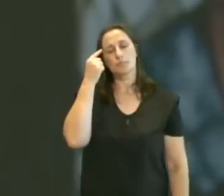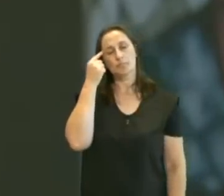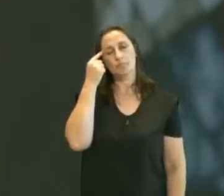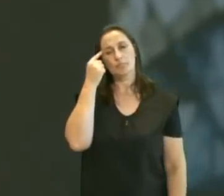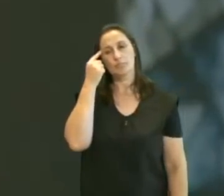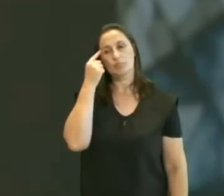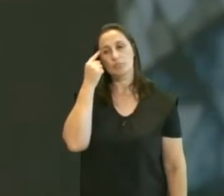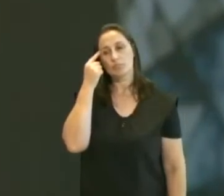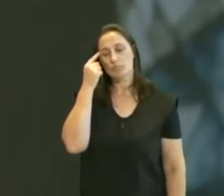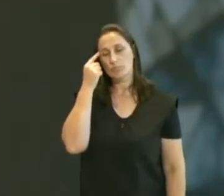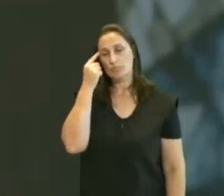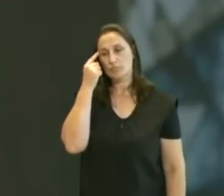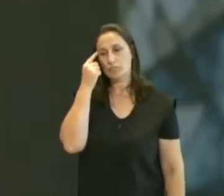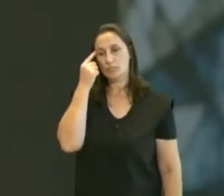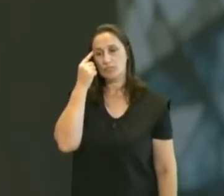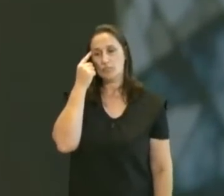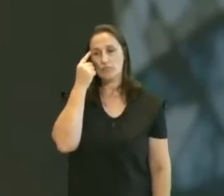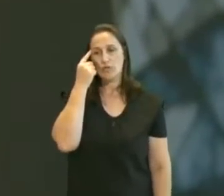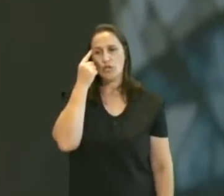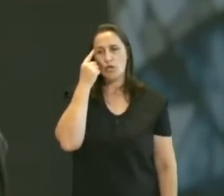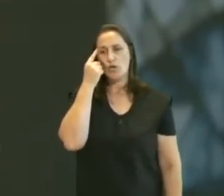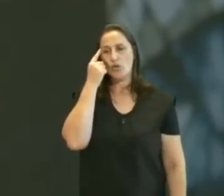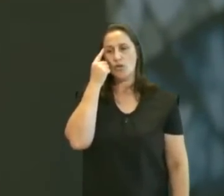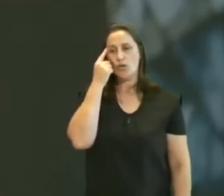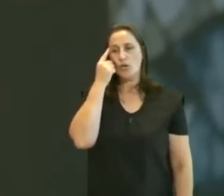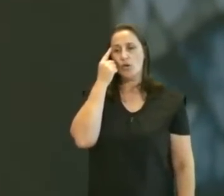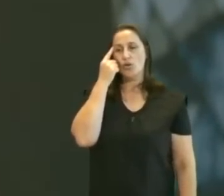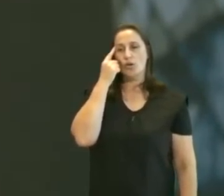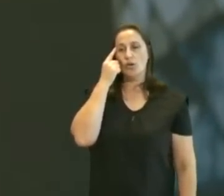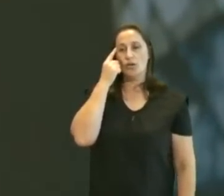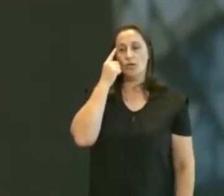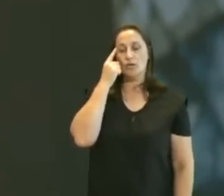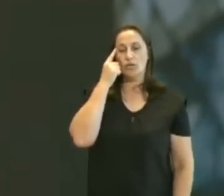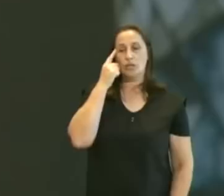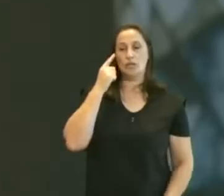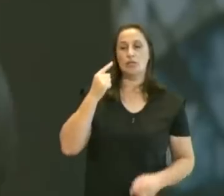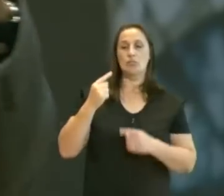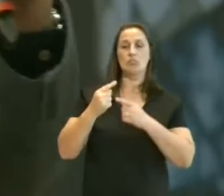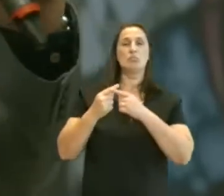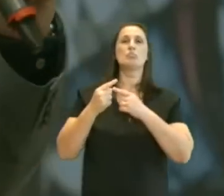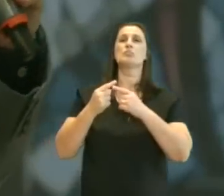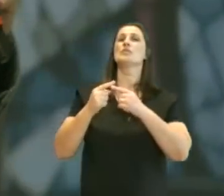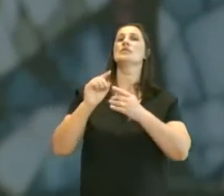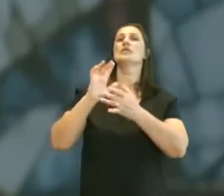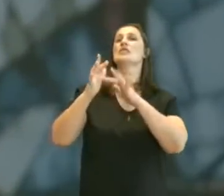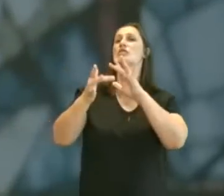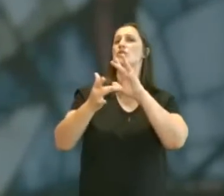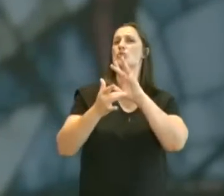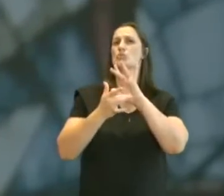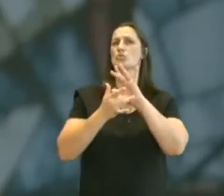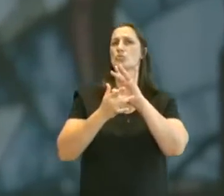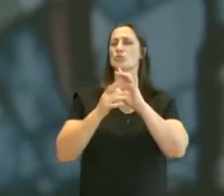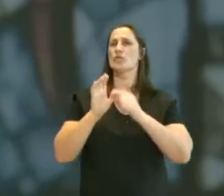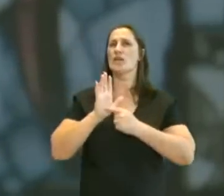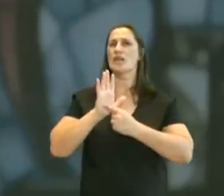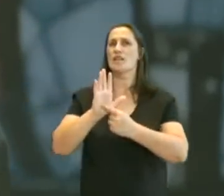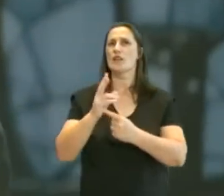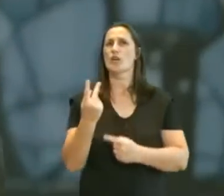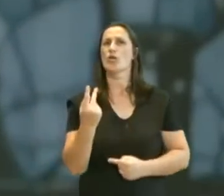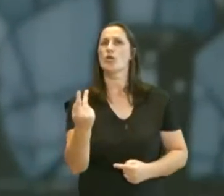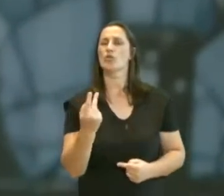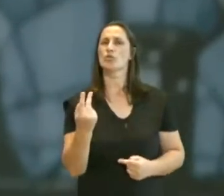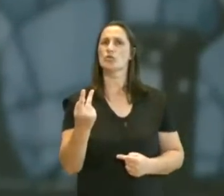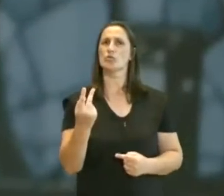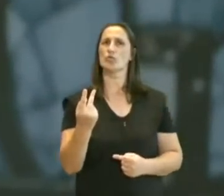também: por que Jesus não se revelou como ressuscitado logo no começo da caminhada? Não